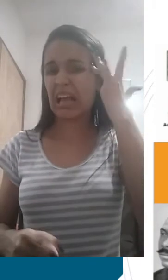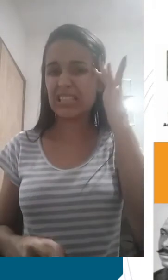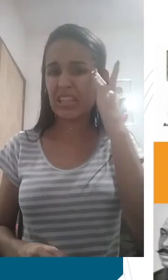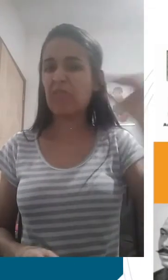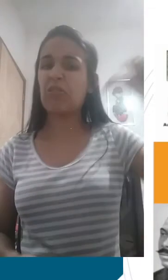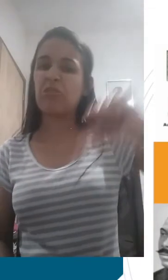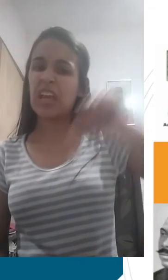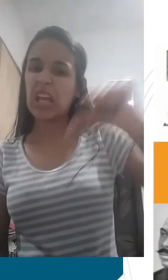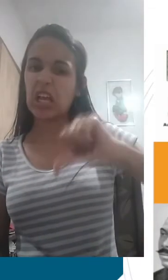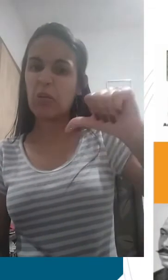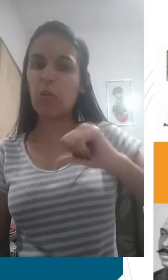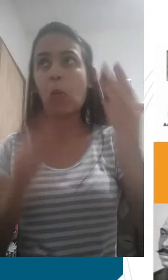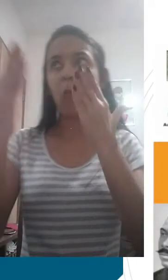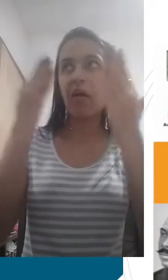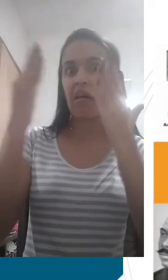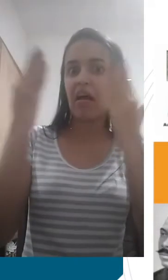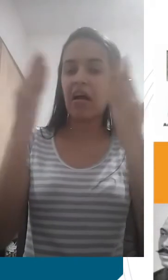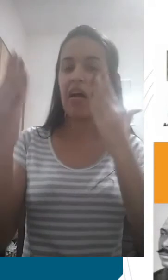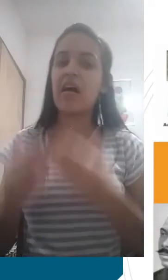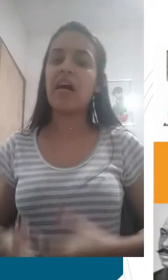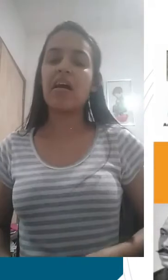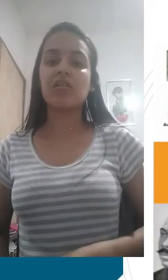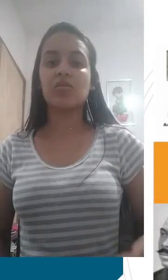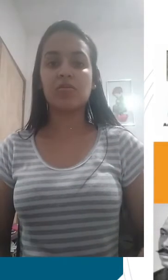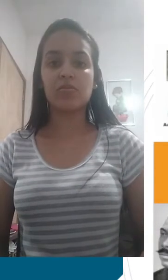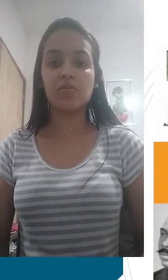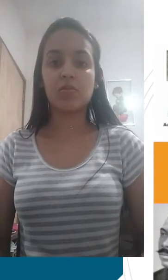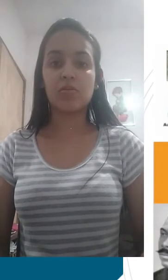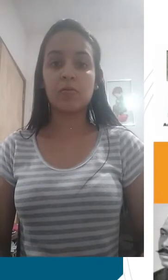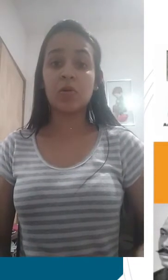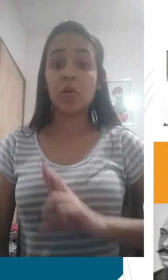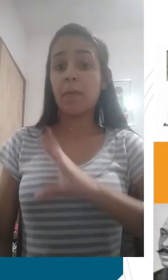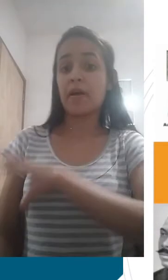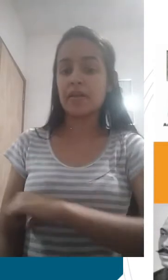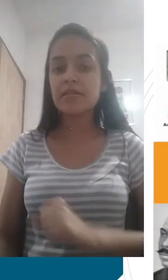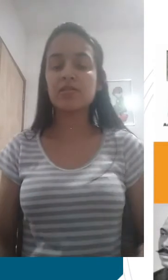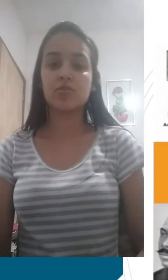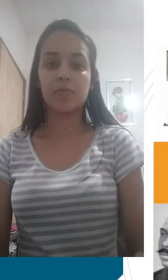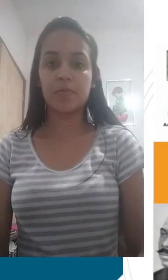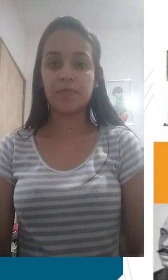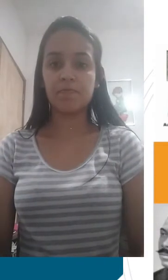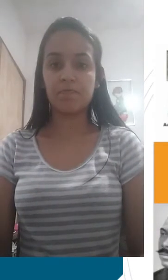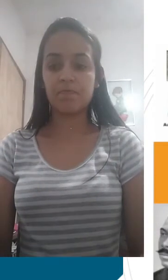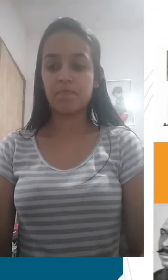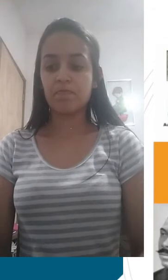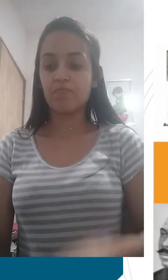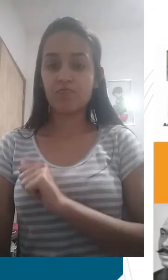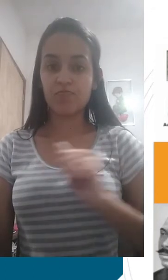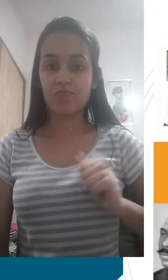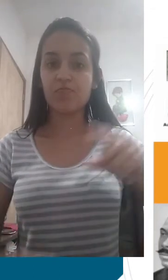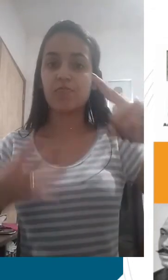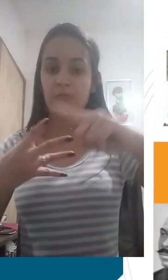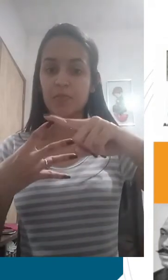valores estéticos de movimentos anteriores, como o parnasianismo. Os autores do simbolismo